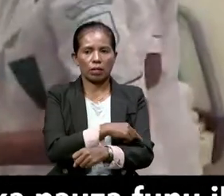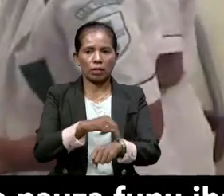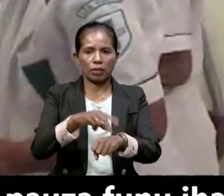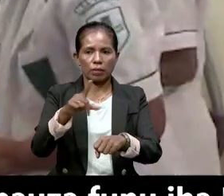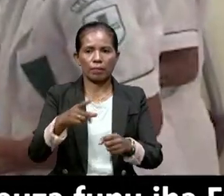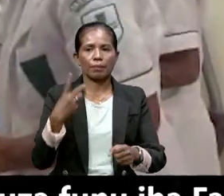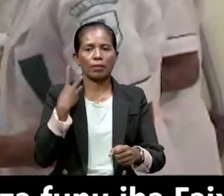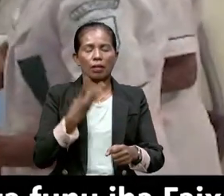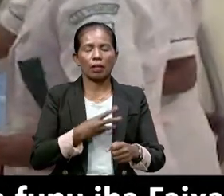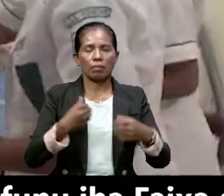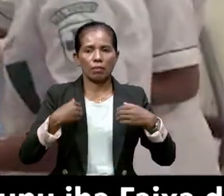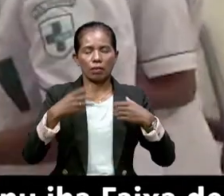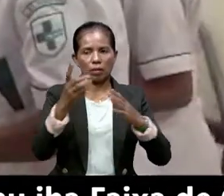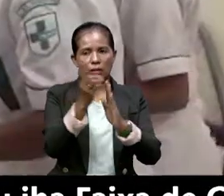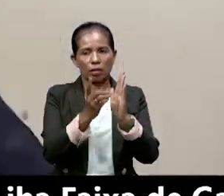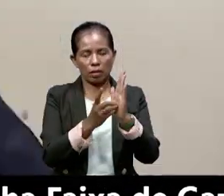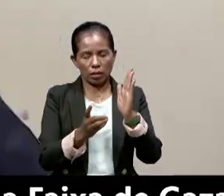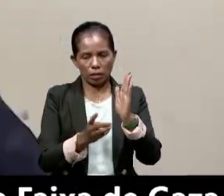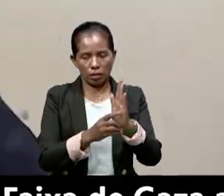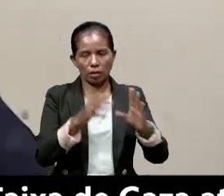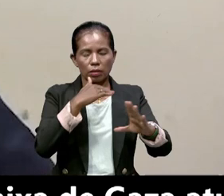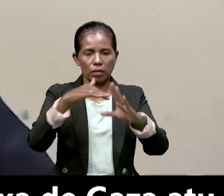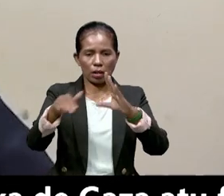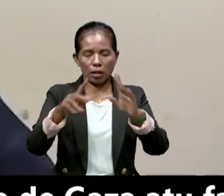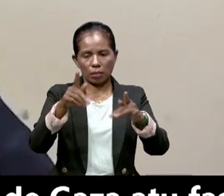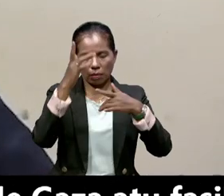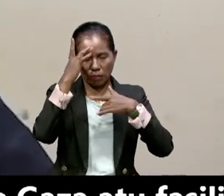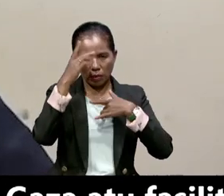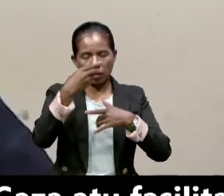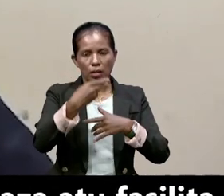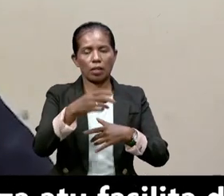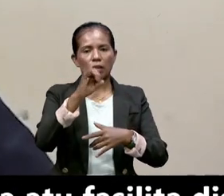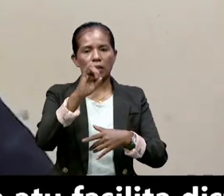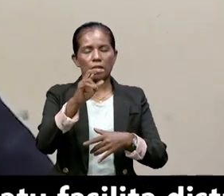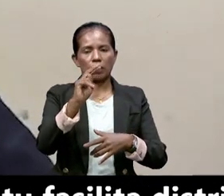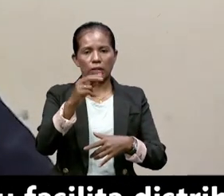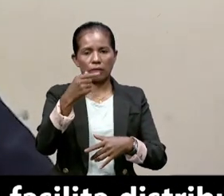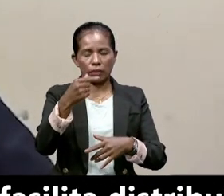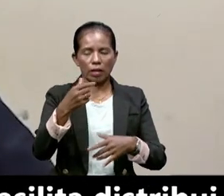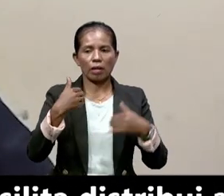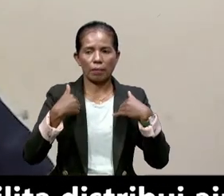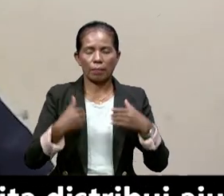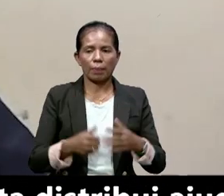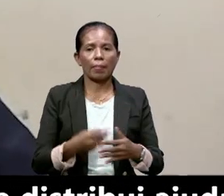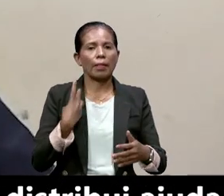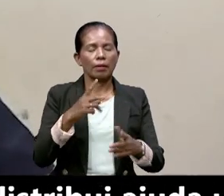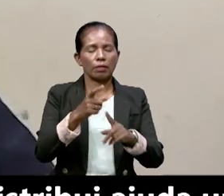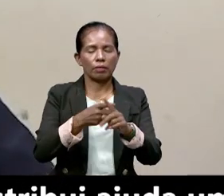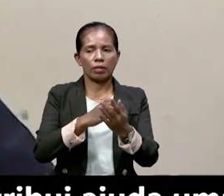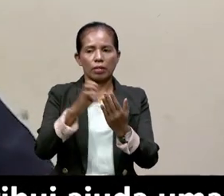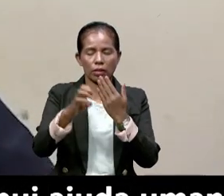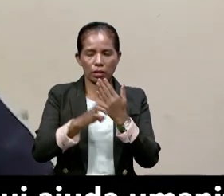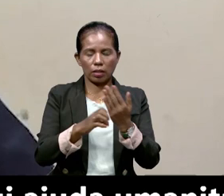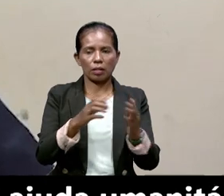Sim, a mim ia dar os transferência paciente para a HNGB, ia. Ia janeiro, a mim ia abençada,